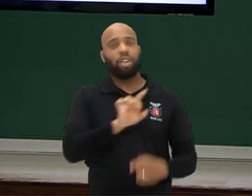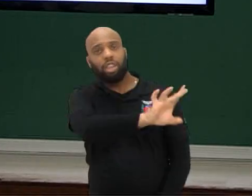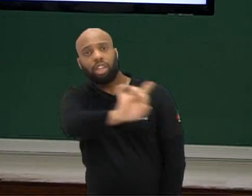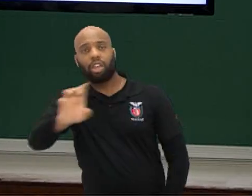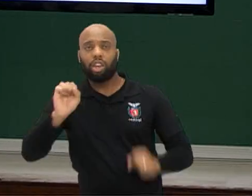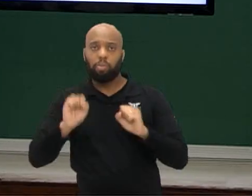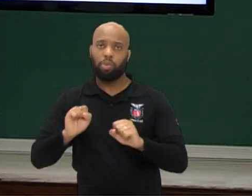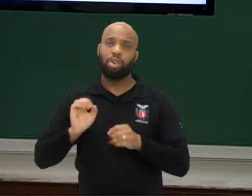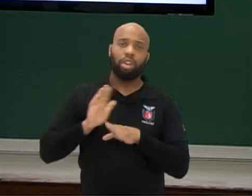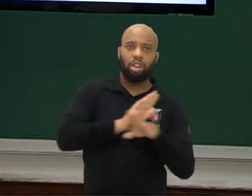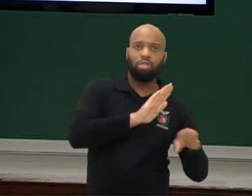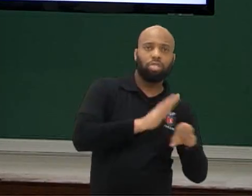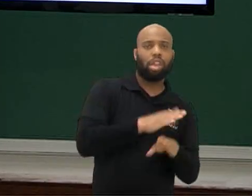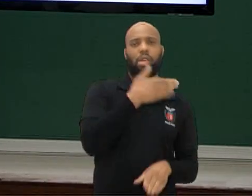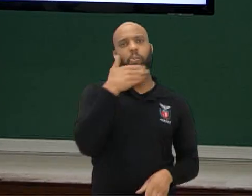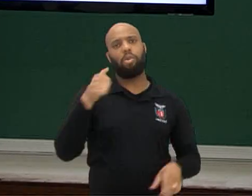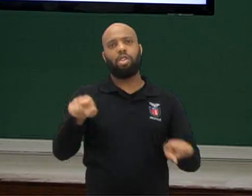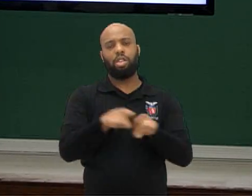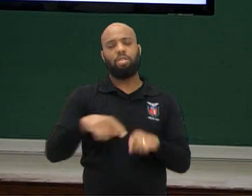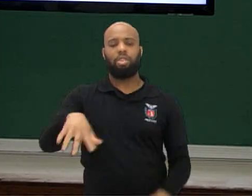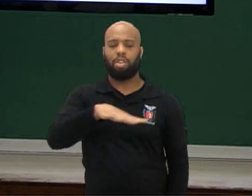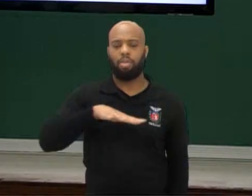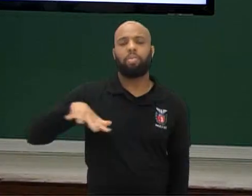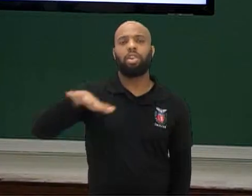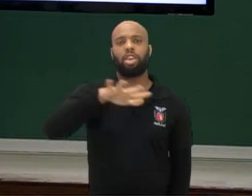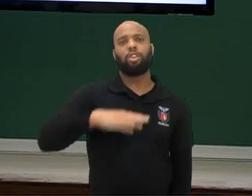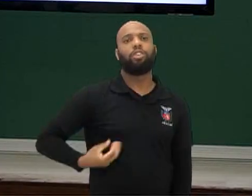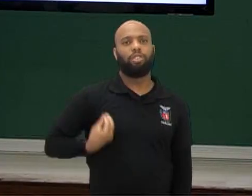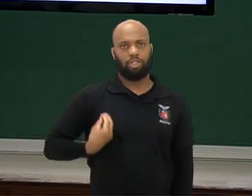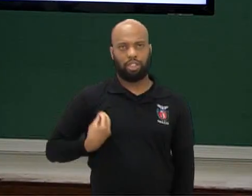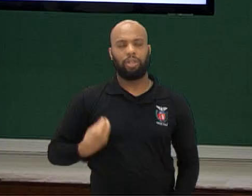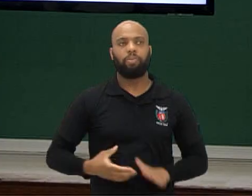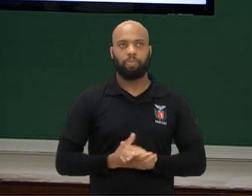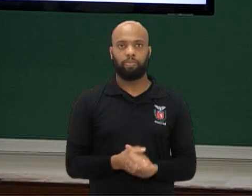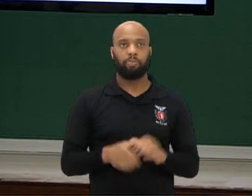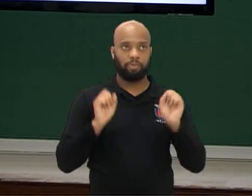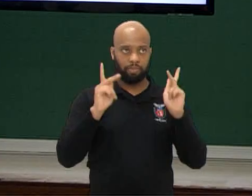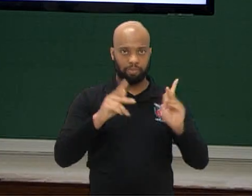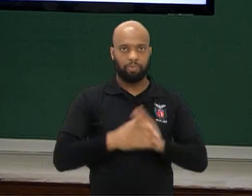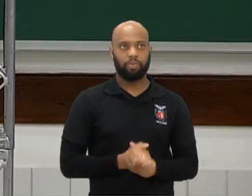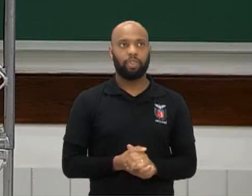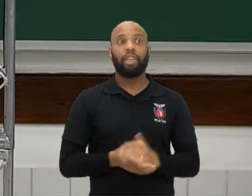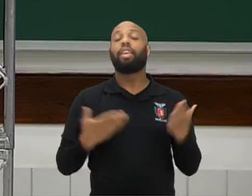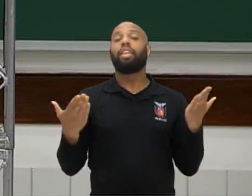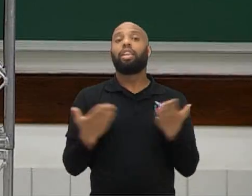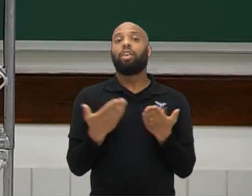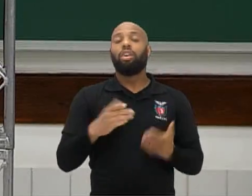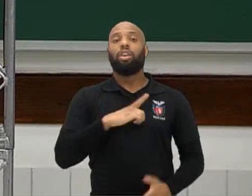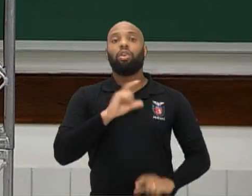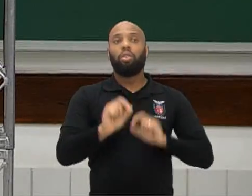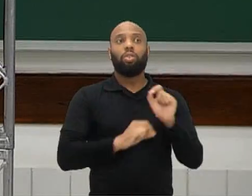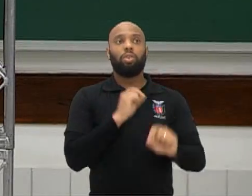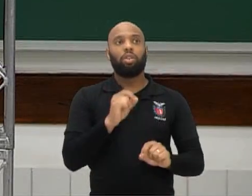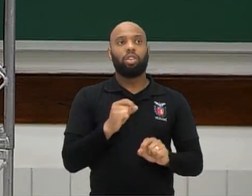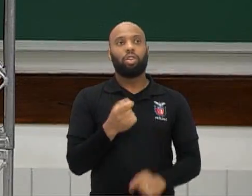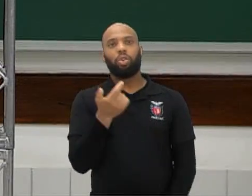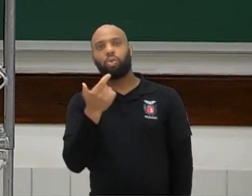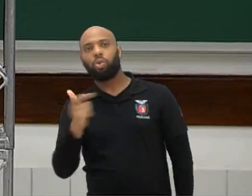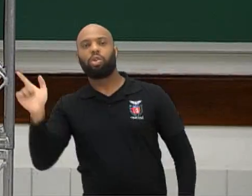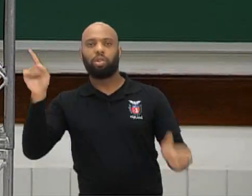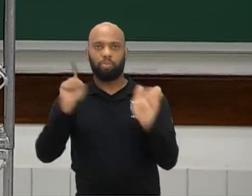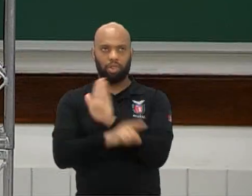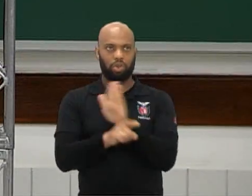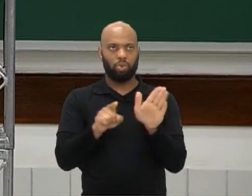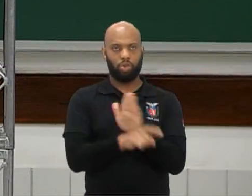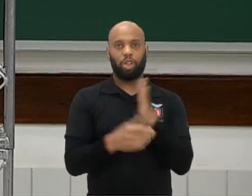e contribuir um pouquinho para a melhoria do ambiente em que vive. Muito bem. Agora vamos para o último quiz